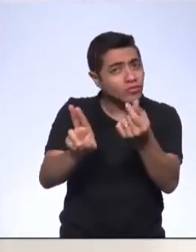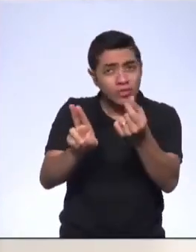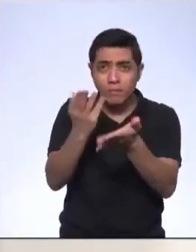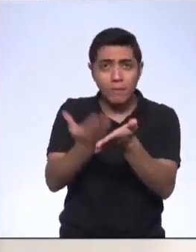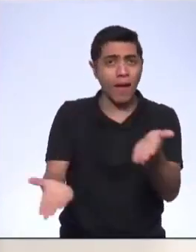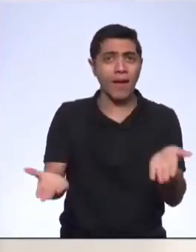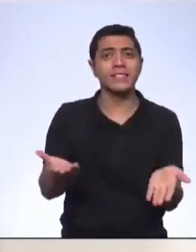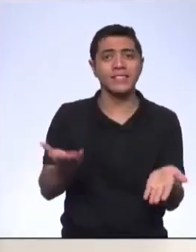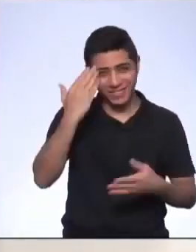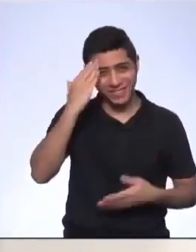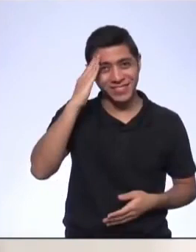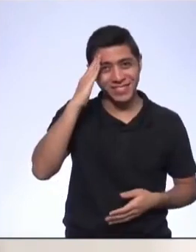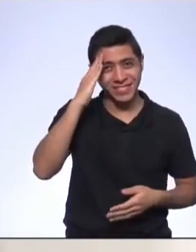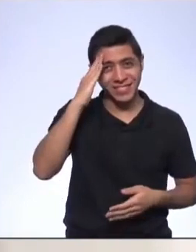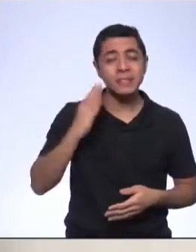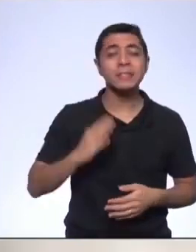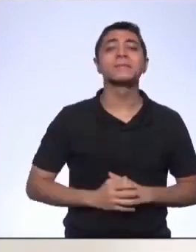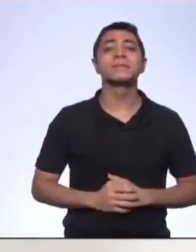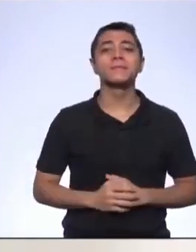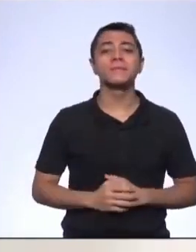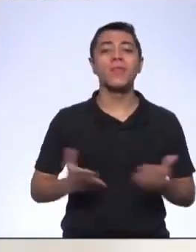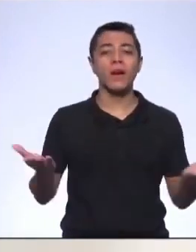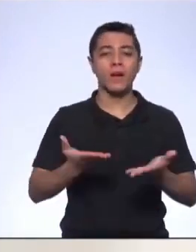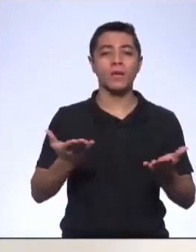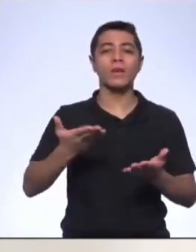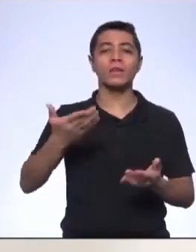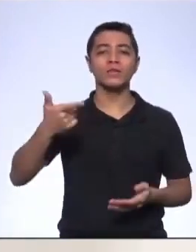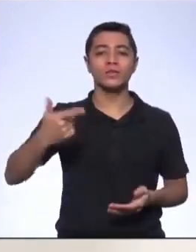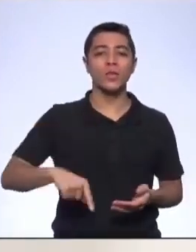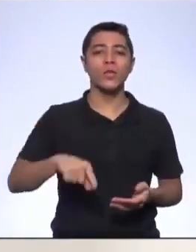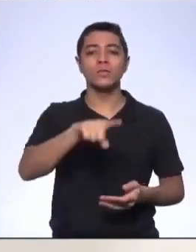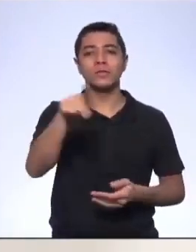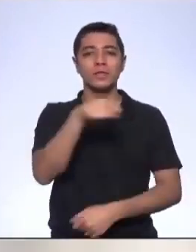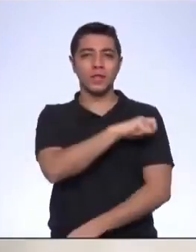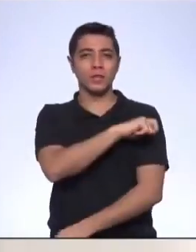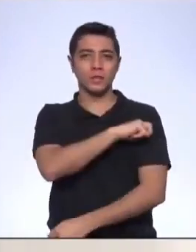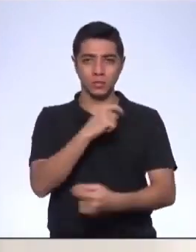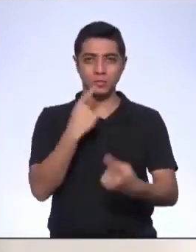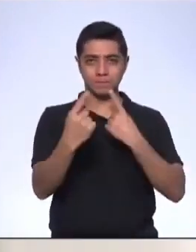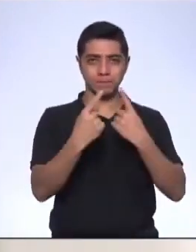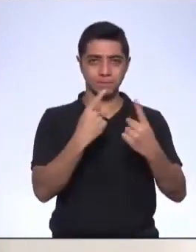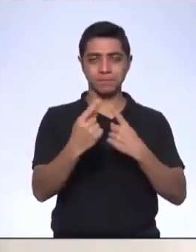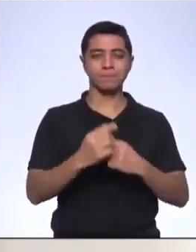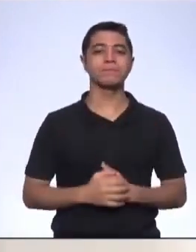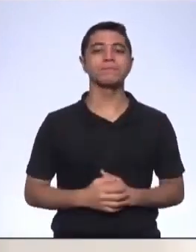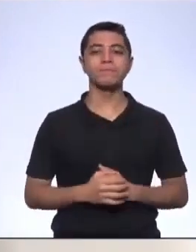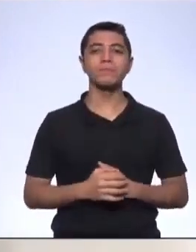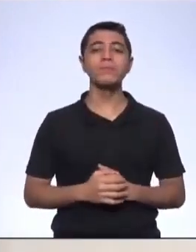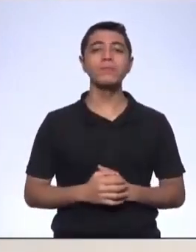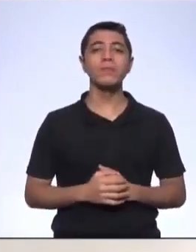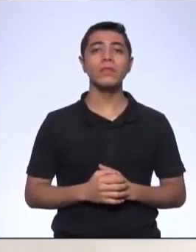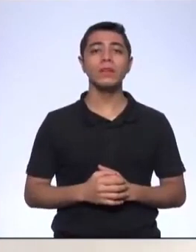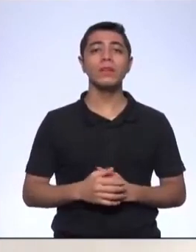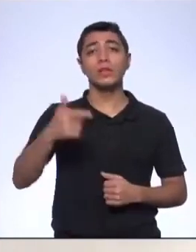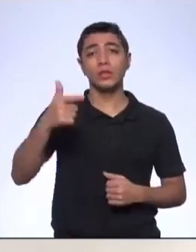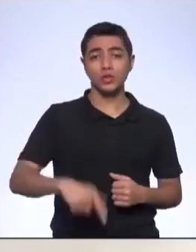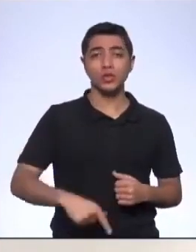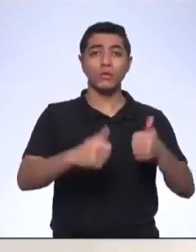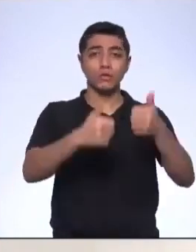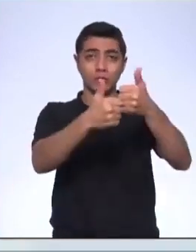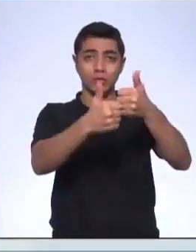agora com os alunos outra vez. Pode passar, por favor. Vamos interagir outra vez agora. Escrever no